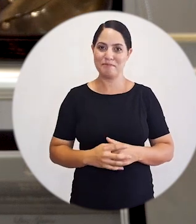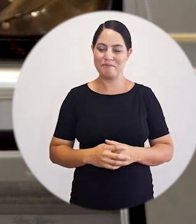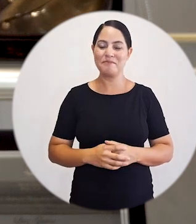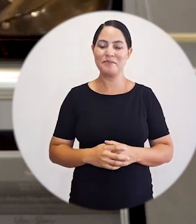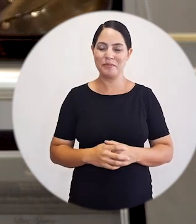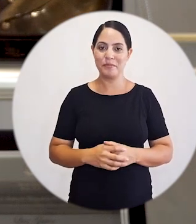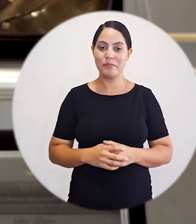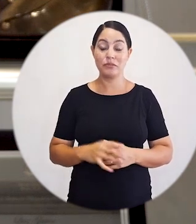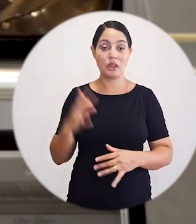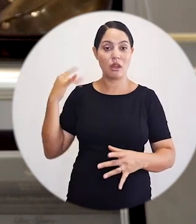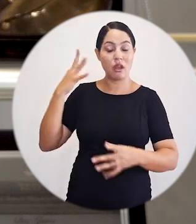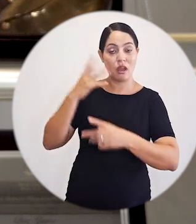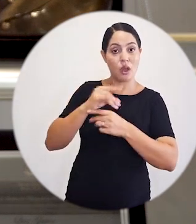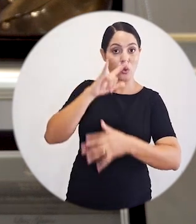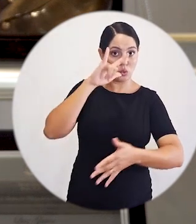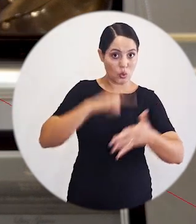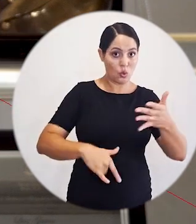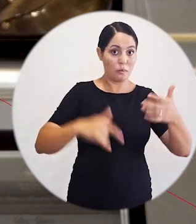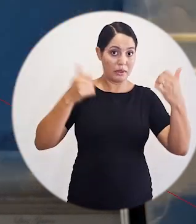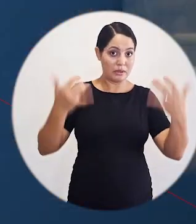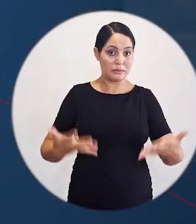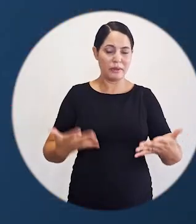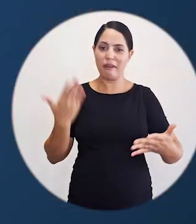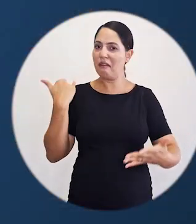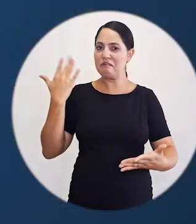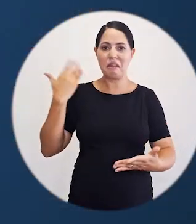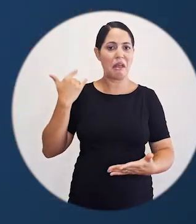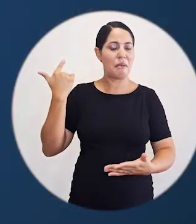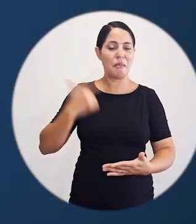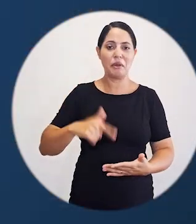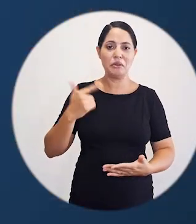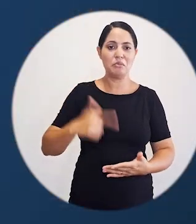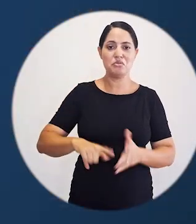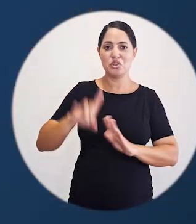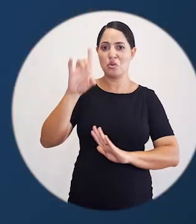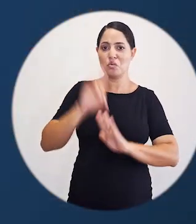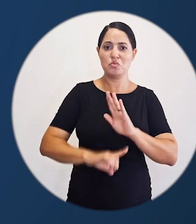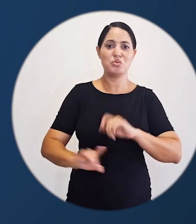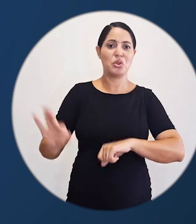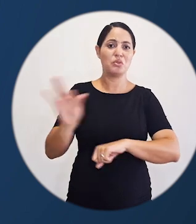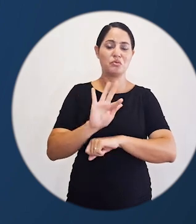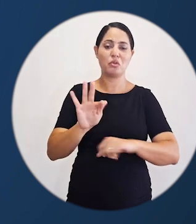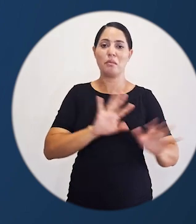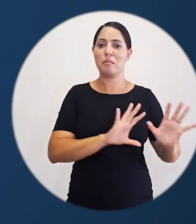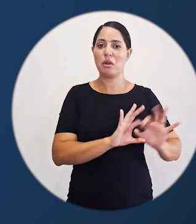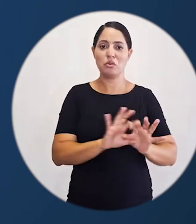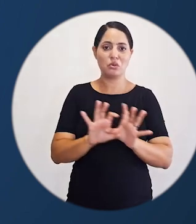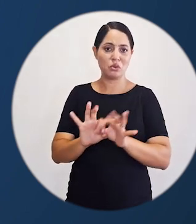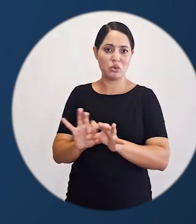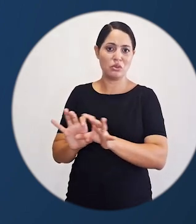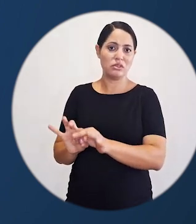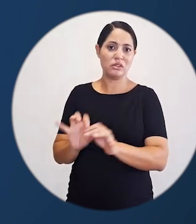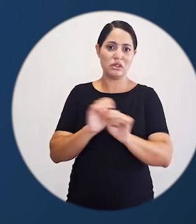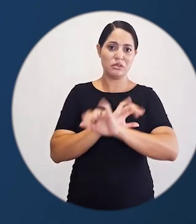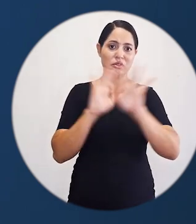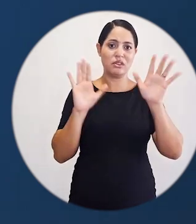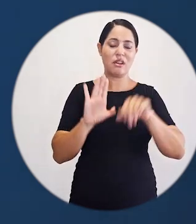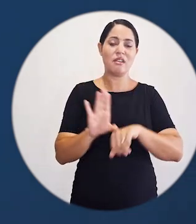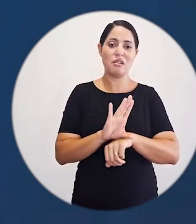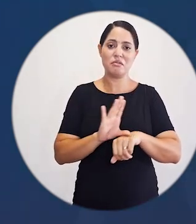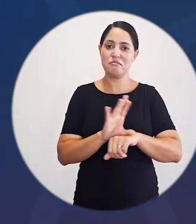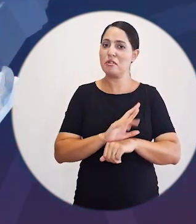também chamado de primeiro habeas corpus do Brasil. O dossiê destaca que, mesmo não existindo à época o